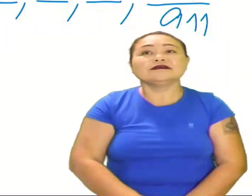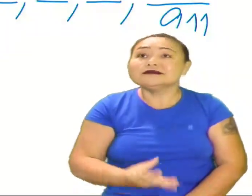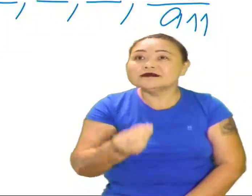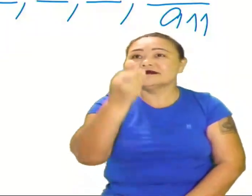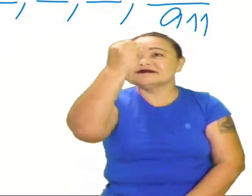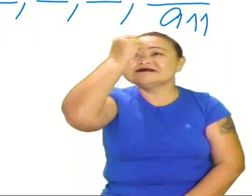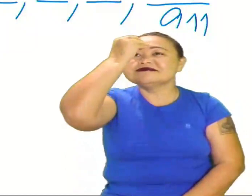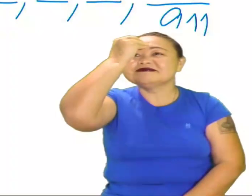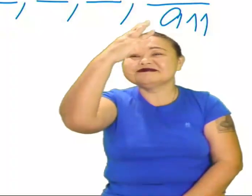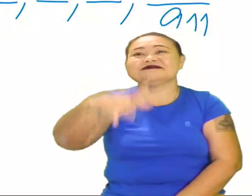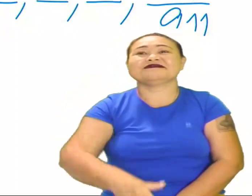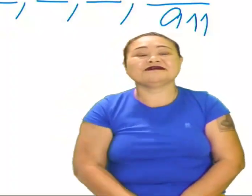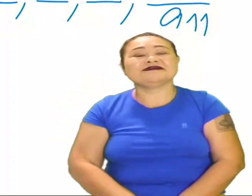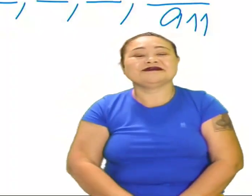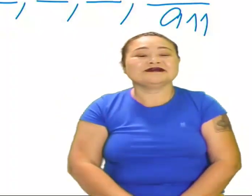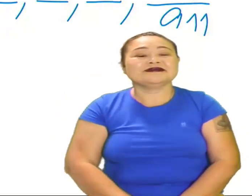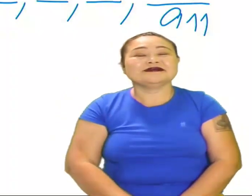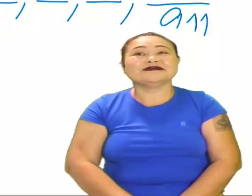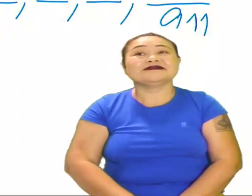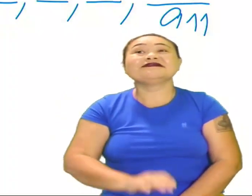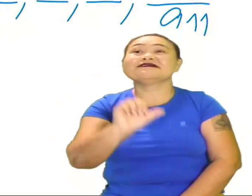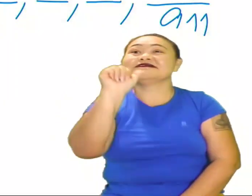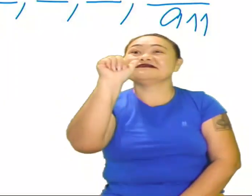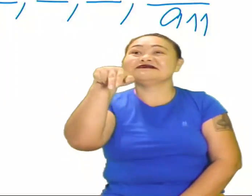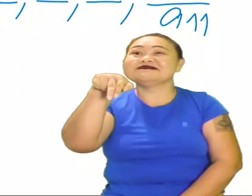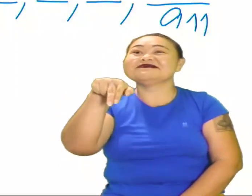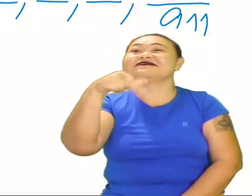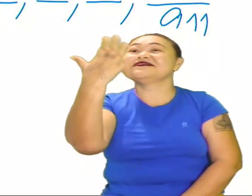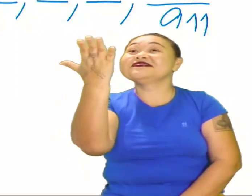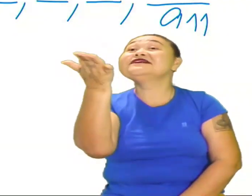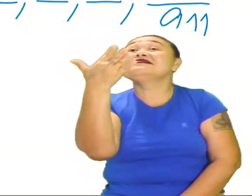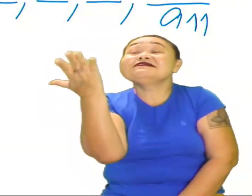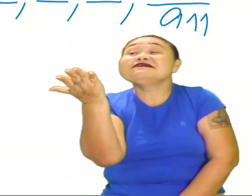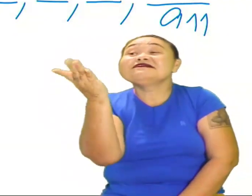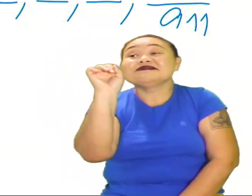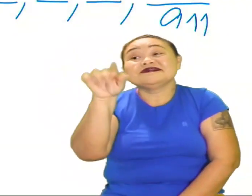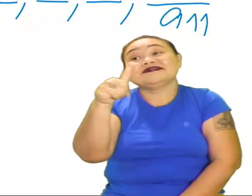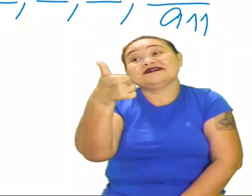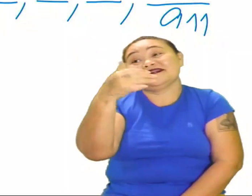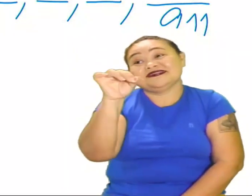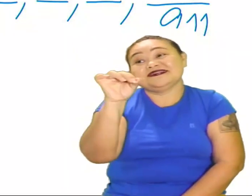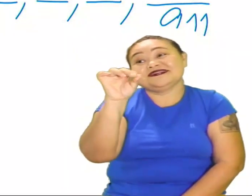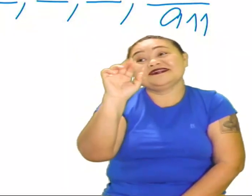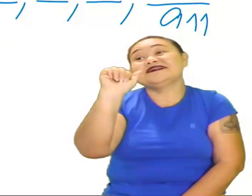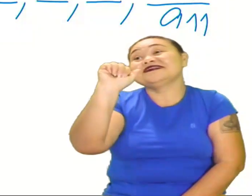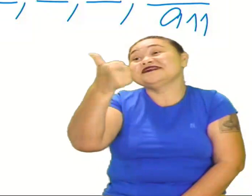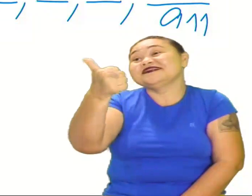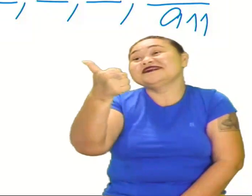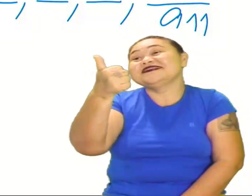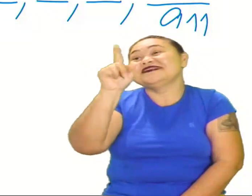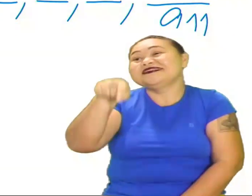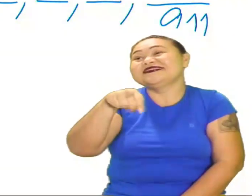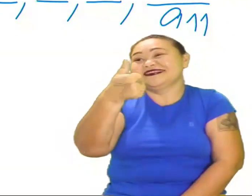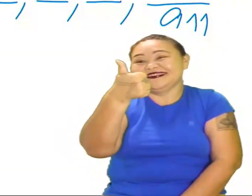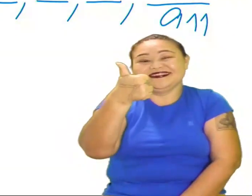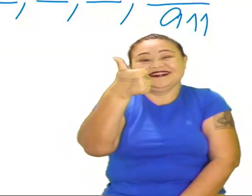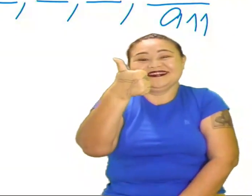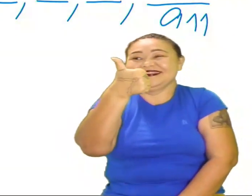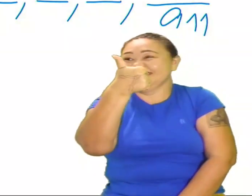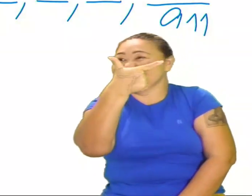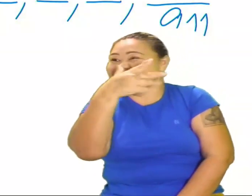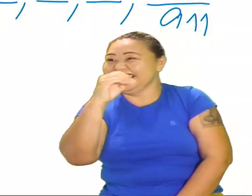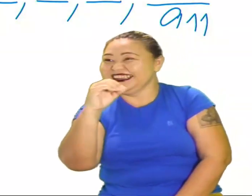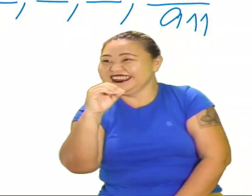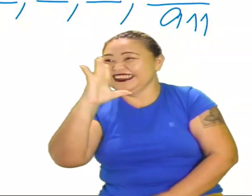gravar mesmo, né? Então vamos lá, quem é o nosso AN? 10, né? Quem é o nosso A1?